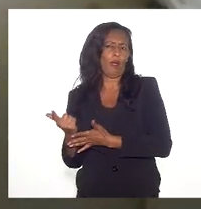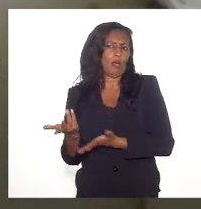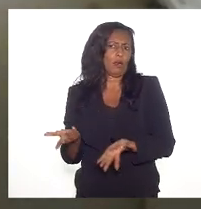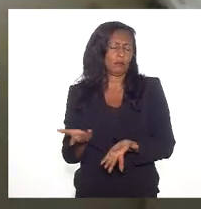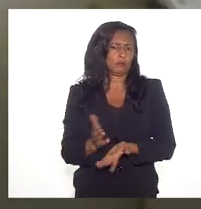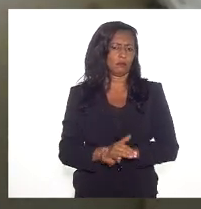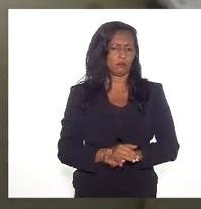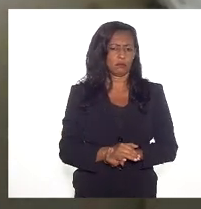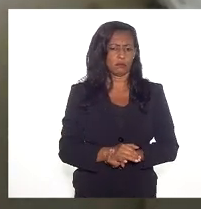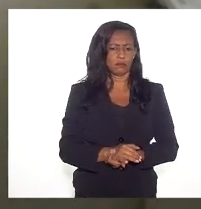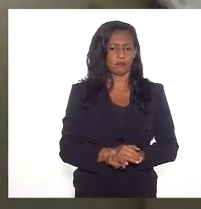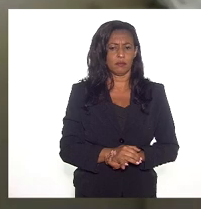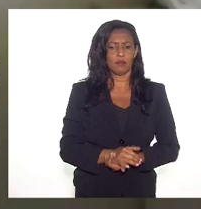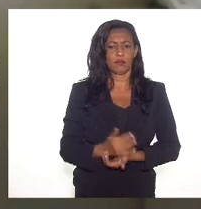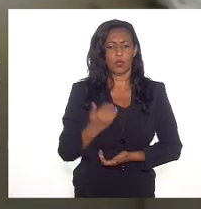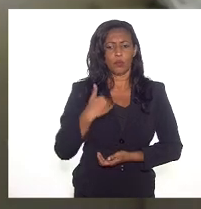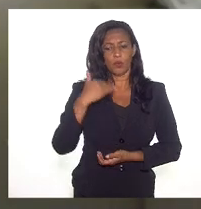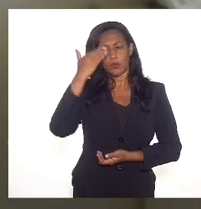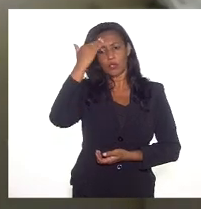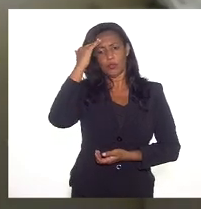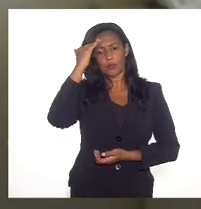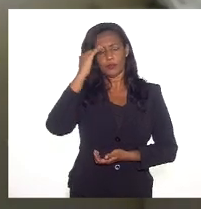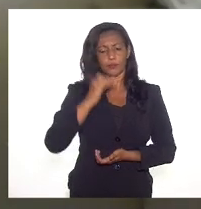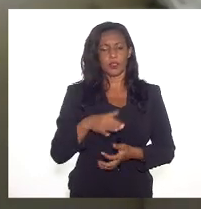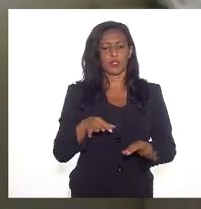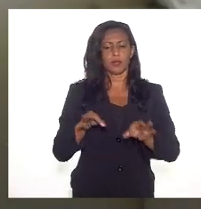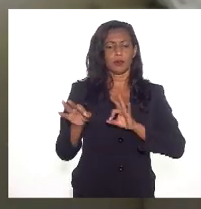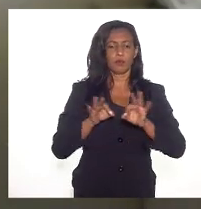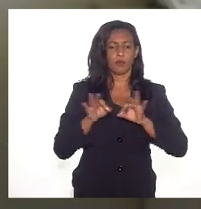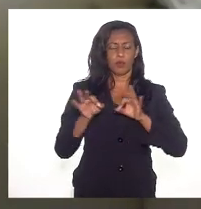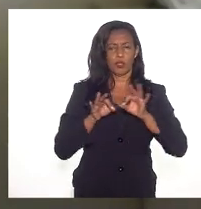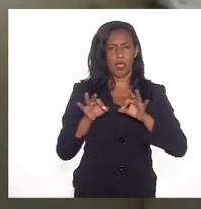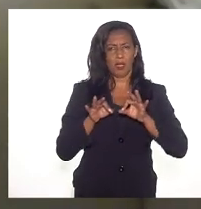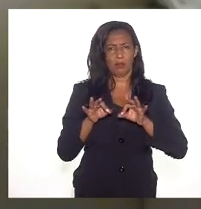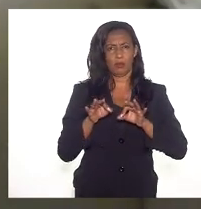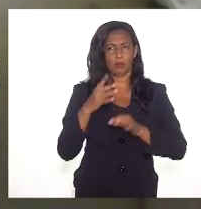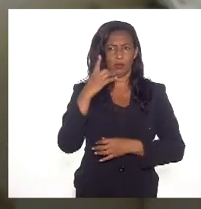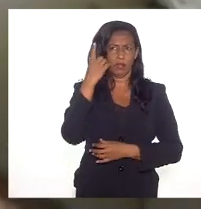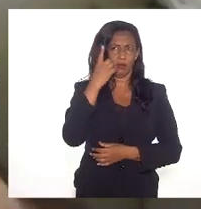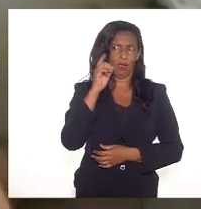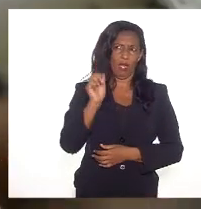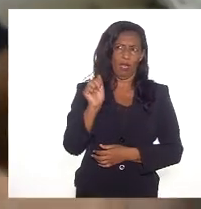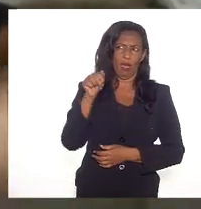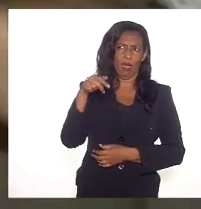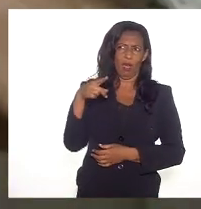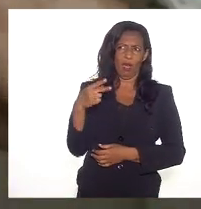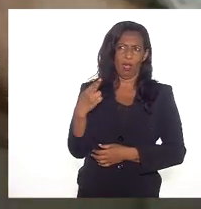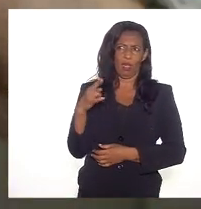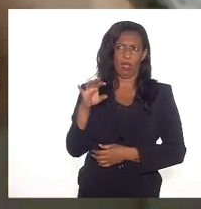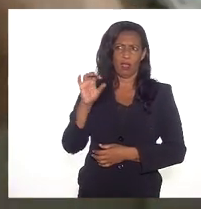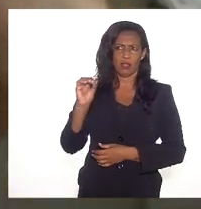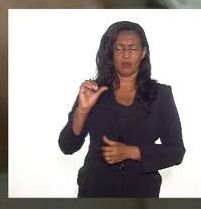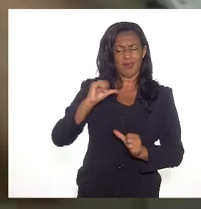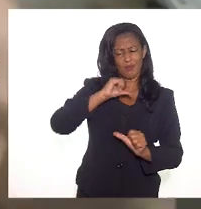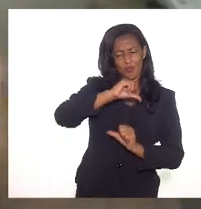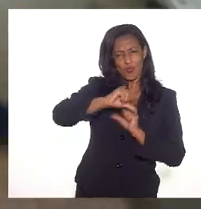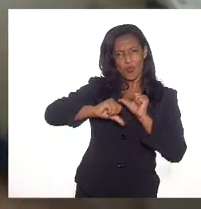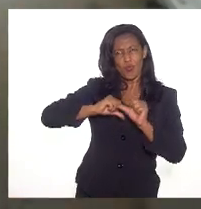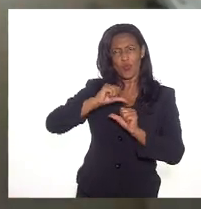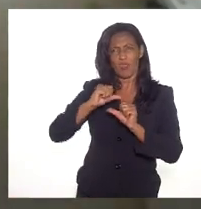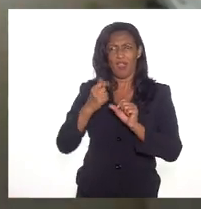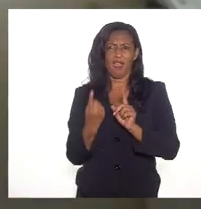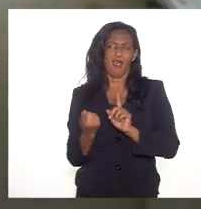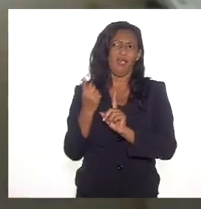comprar. Então, no meu entendimento, esse projeto do deputado Anderson deveria modificar a outra lei